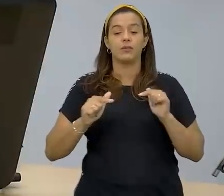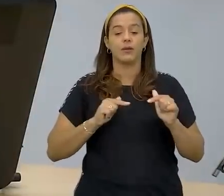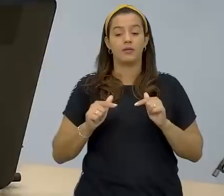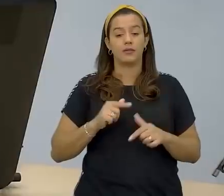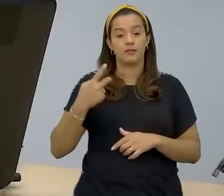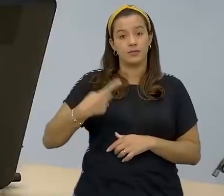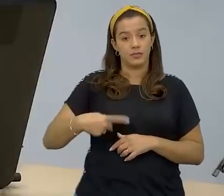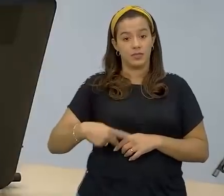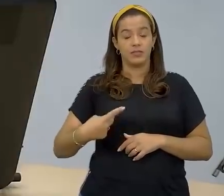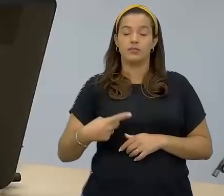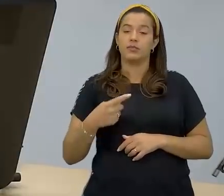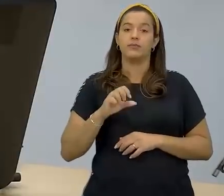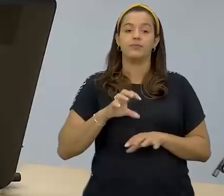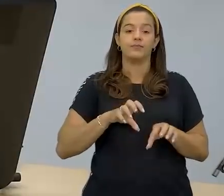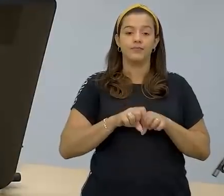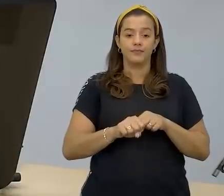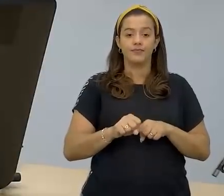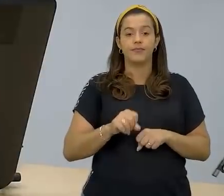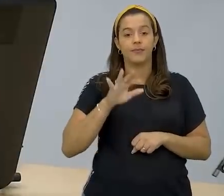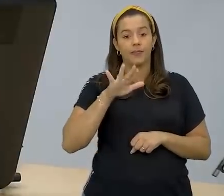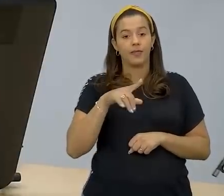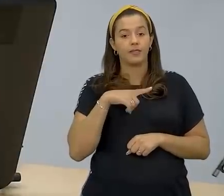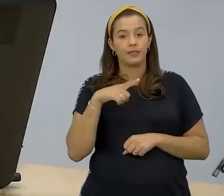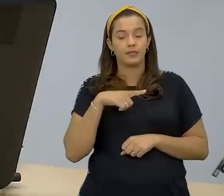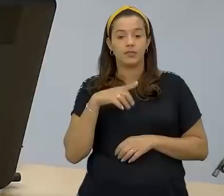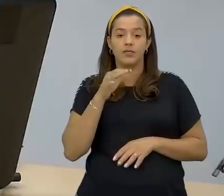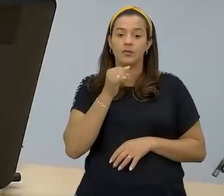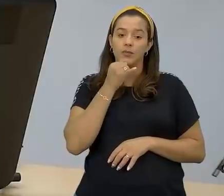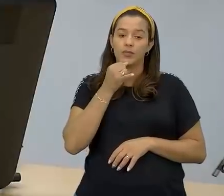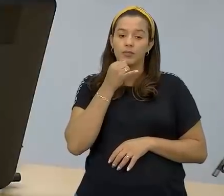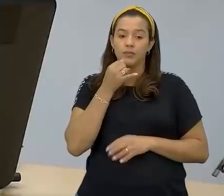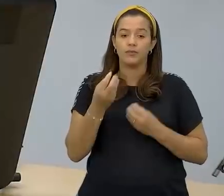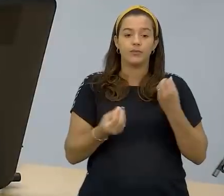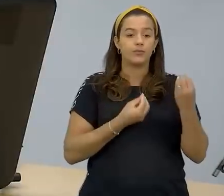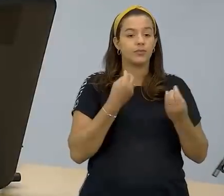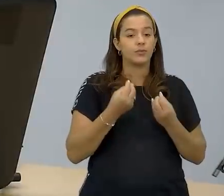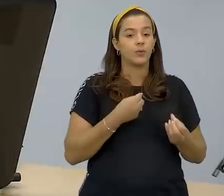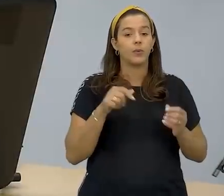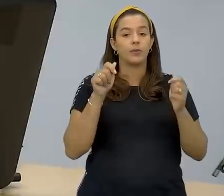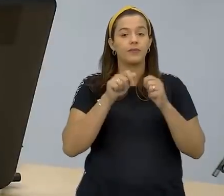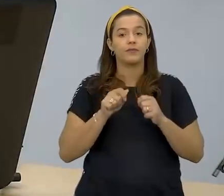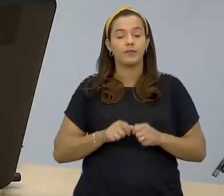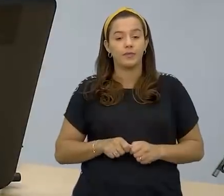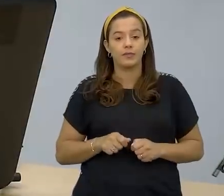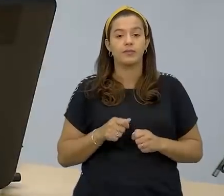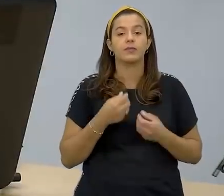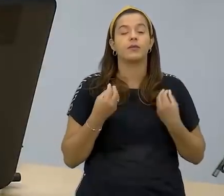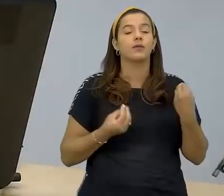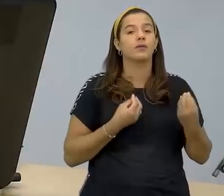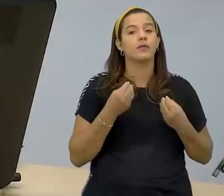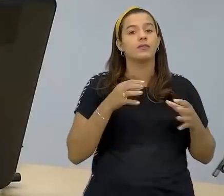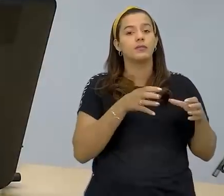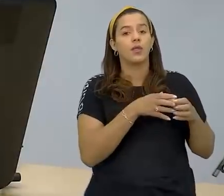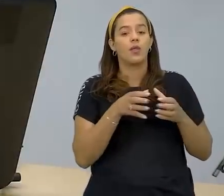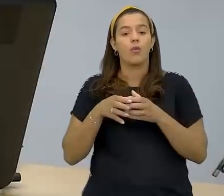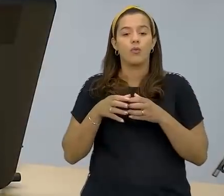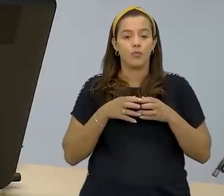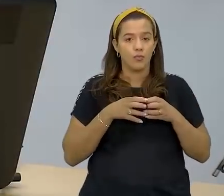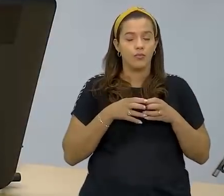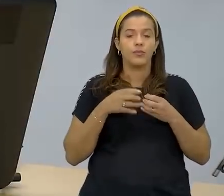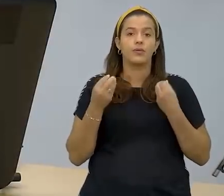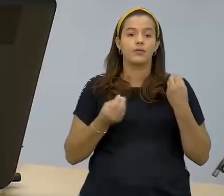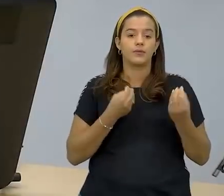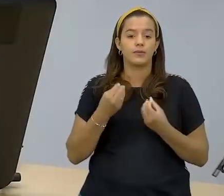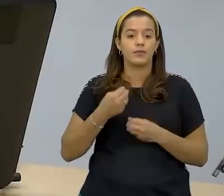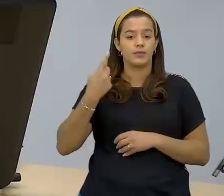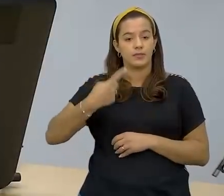nessa formação. Mas a gente trouxe um exemplo, né, de como então trabalhar com esses agrupamentos, certo?